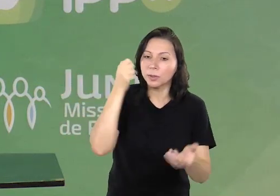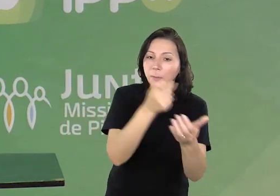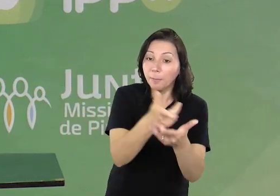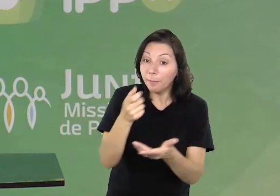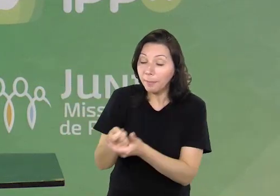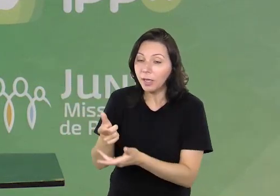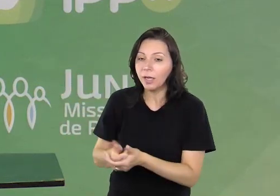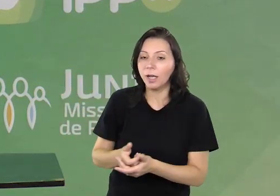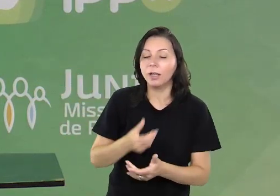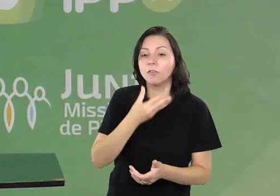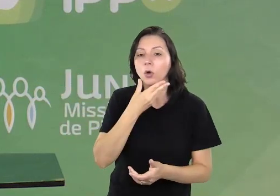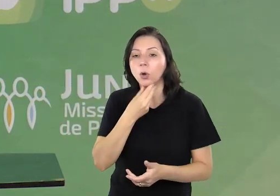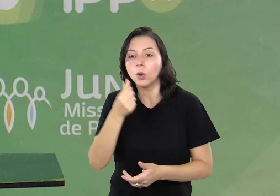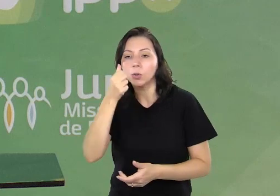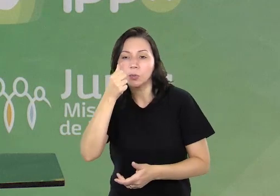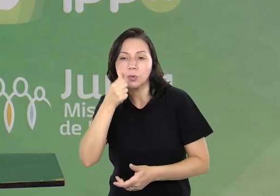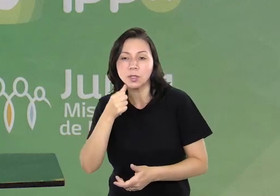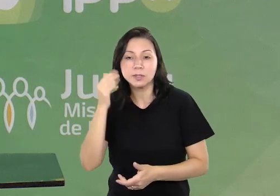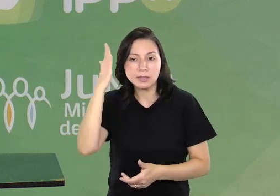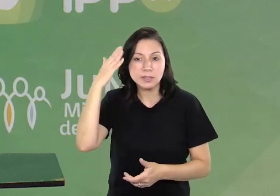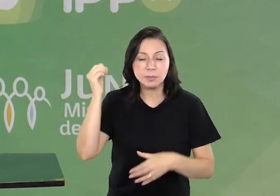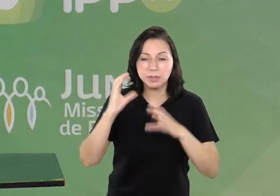encontrou a felicidade não